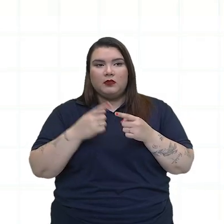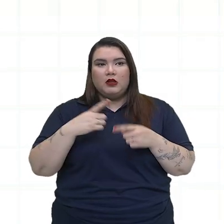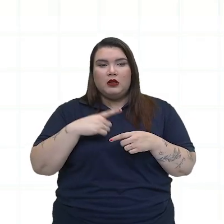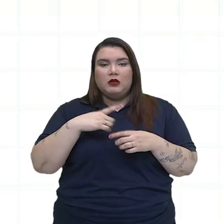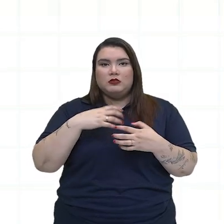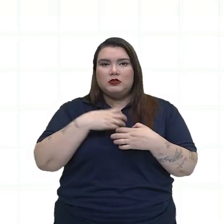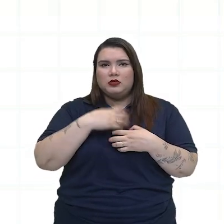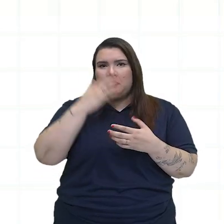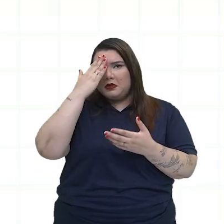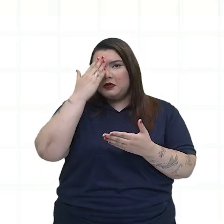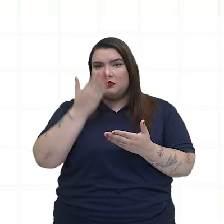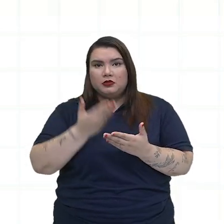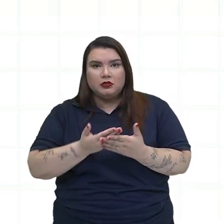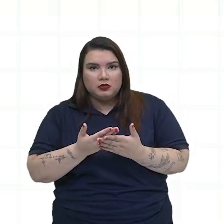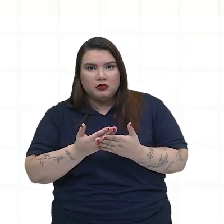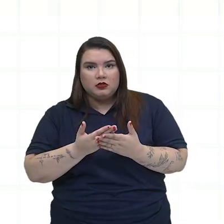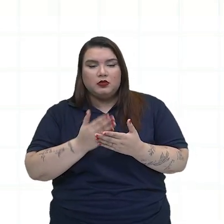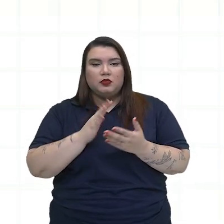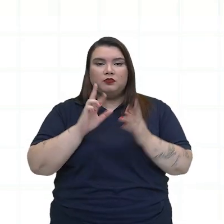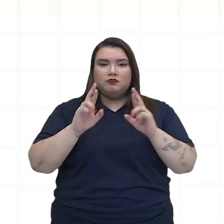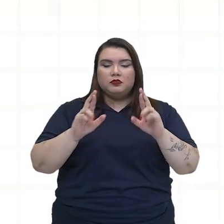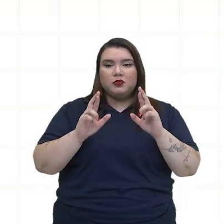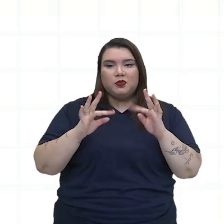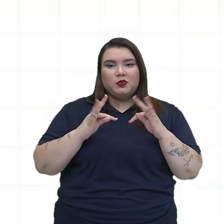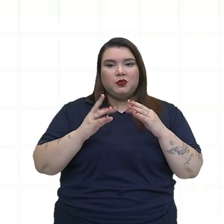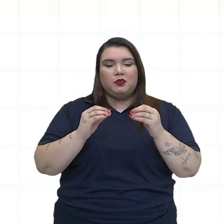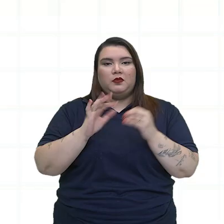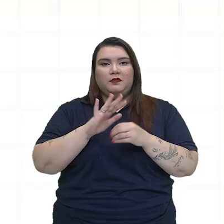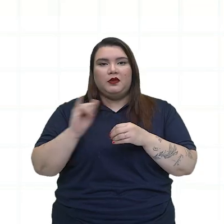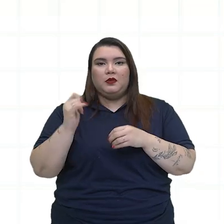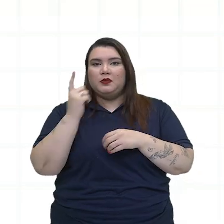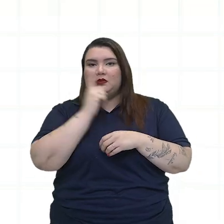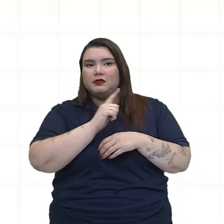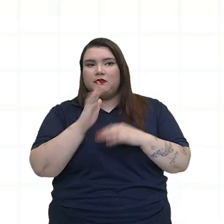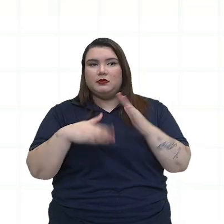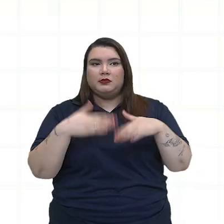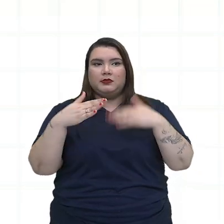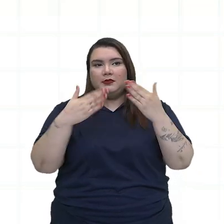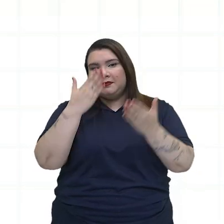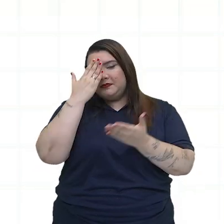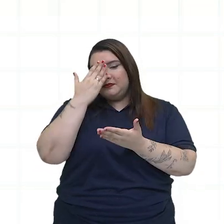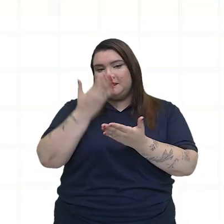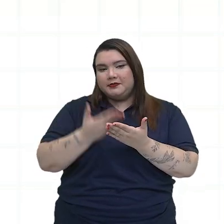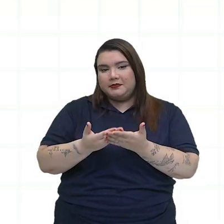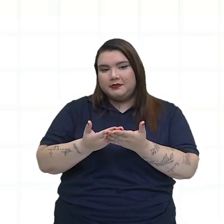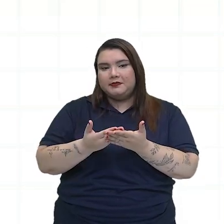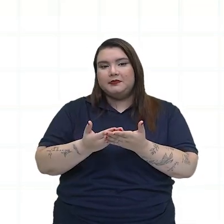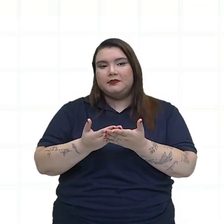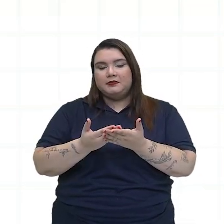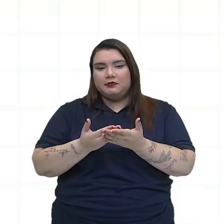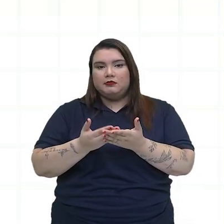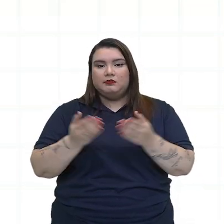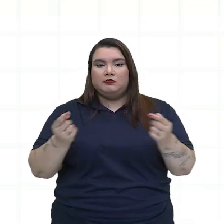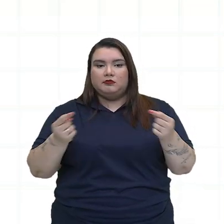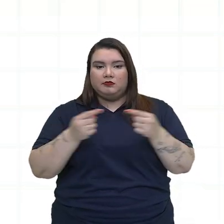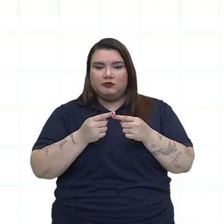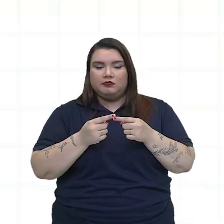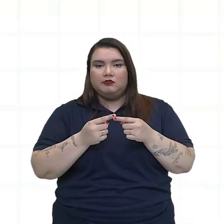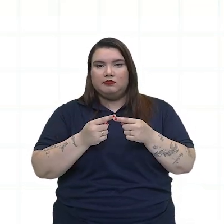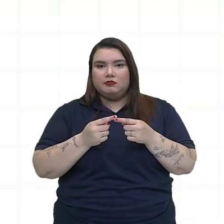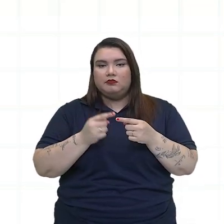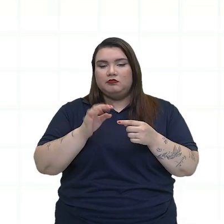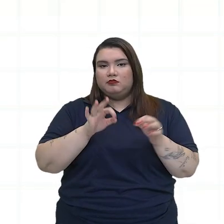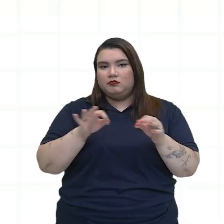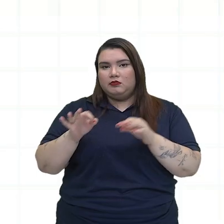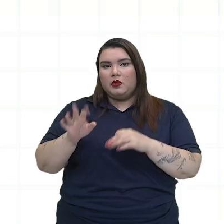confiantes, né? Eles sabem que tudo vai dar certo, eles estão acreditando. Então, quando você quer dizer que é confiante ou alguém é